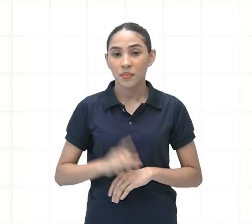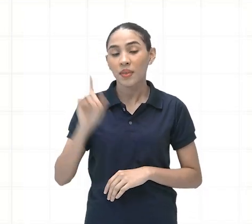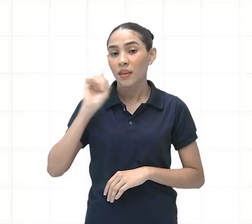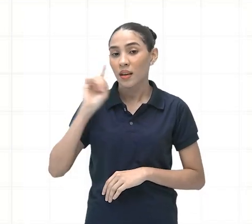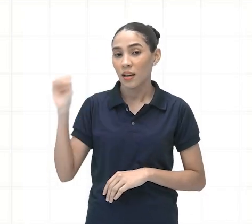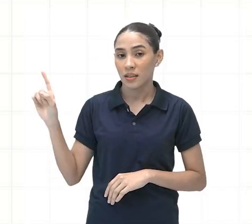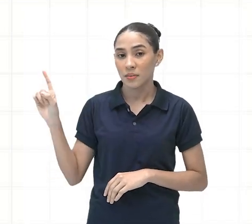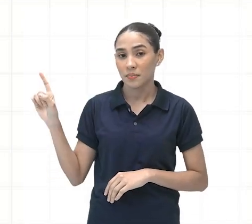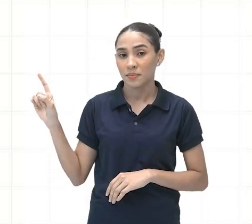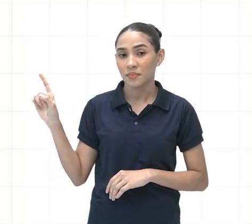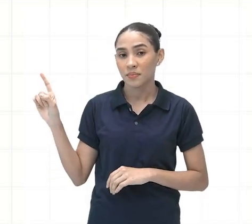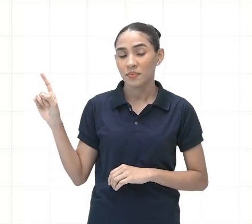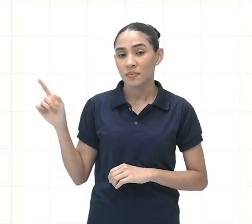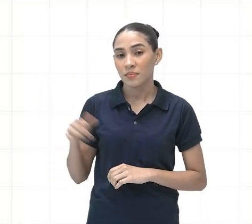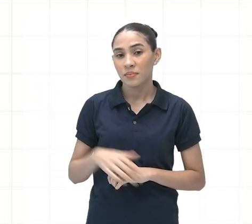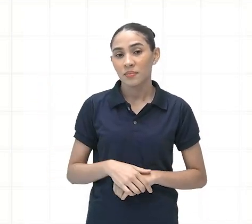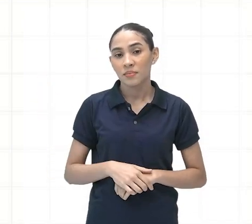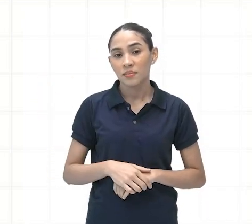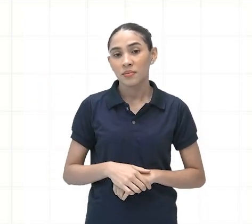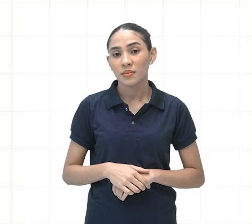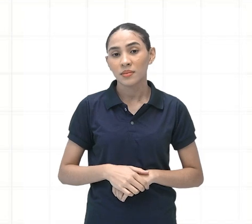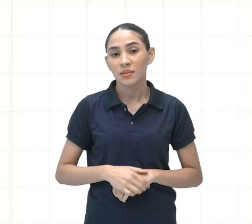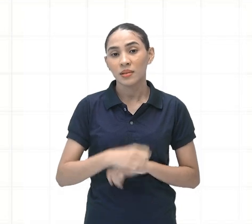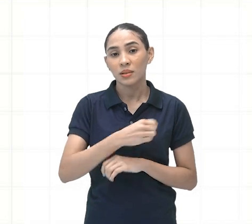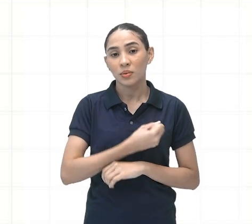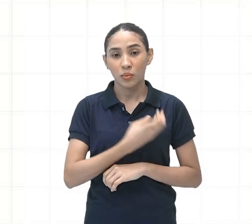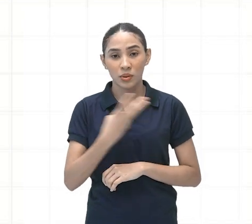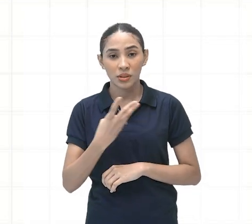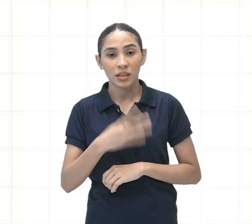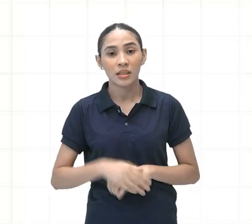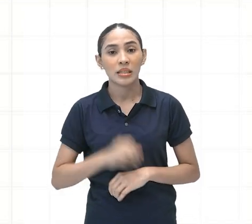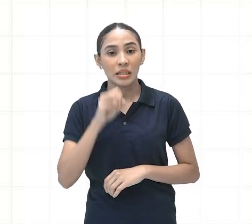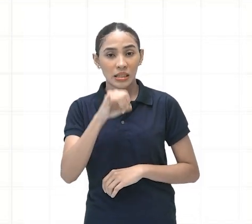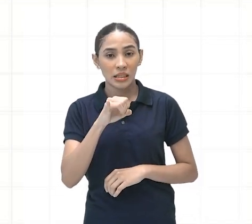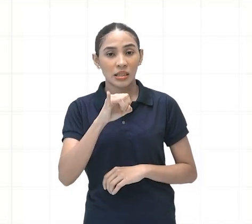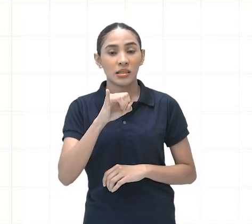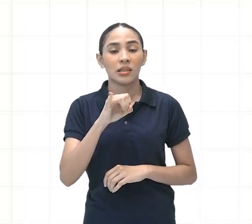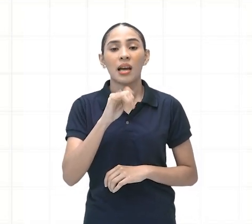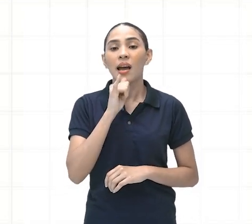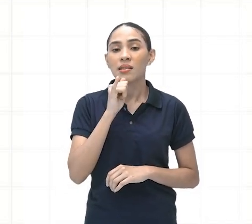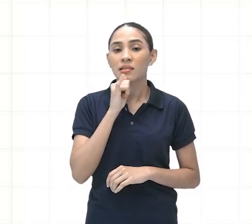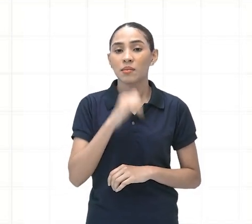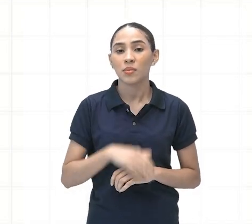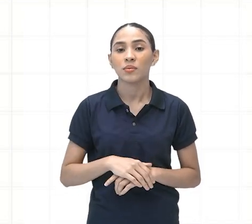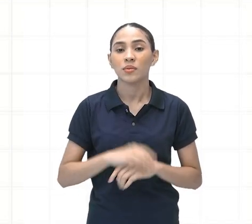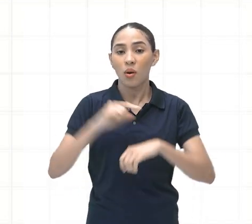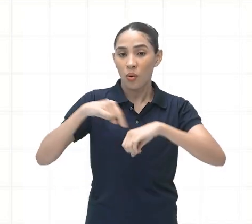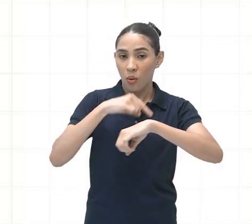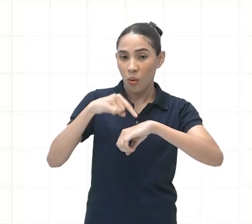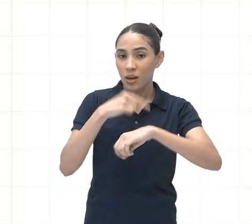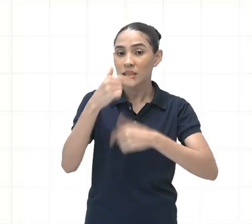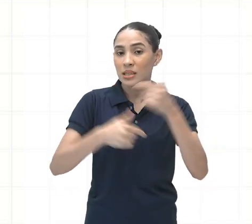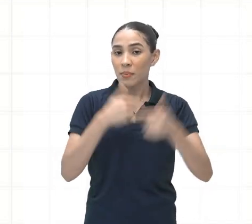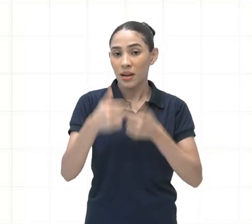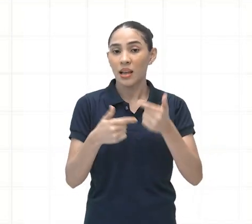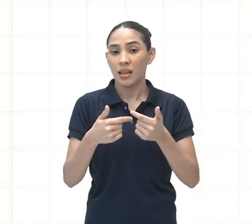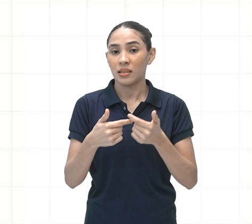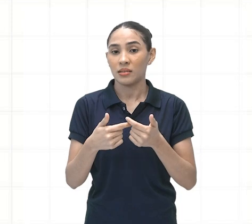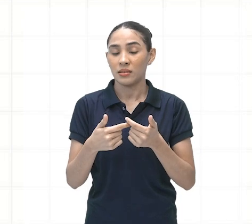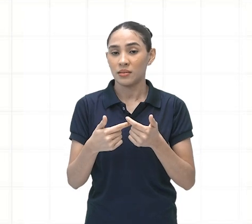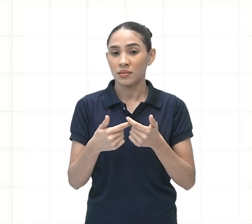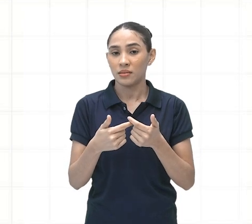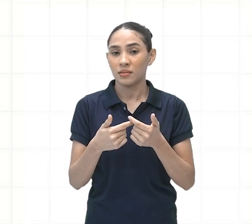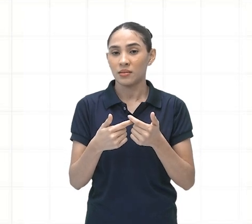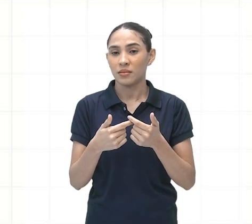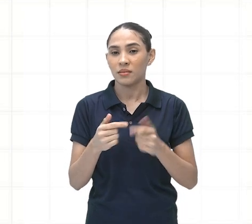Nesse caso, a quantidade, se eu aumentar a quantidade de horas trabalhadas, ou seja, eu